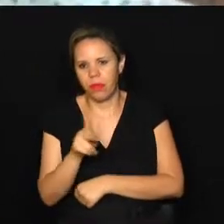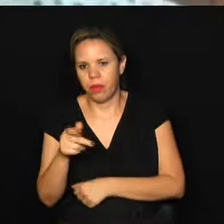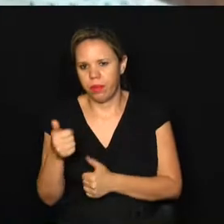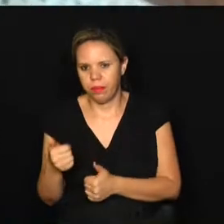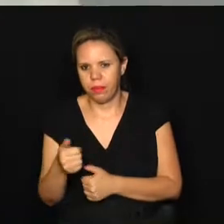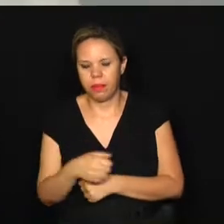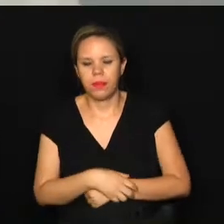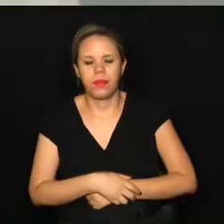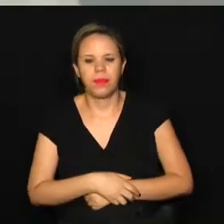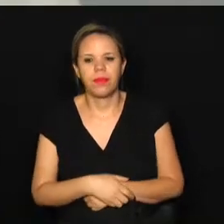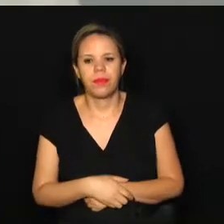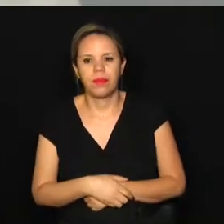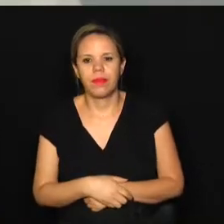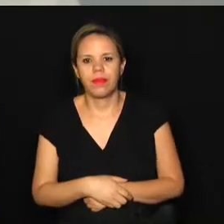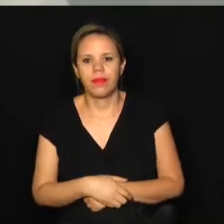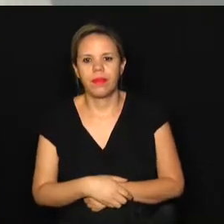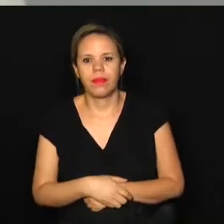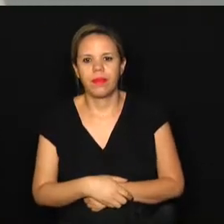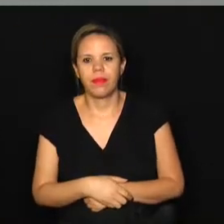gentileza.